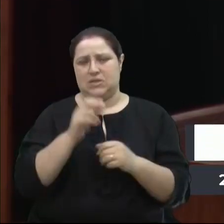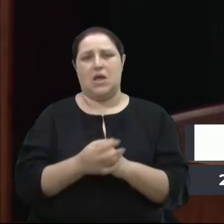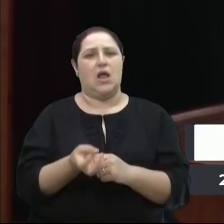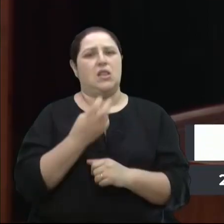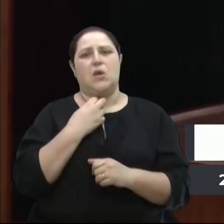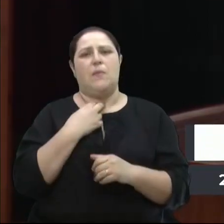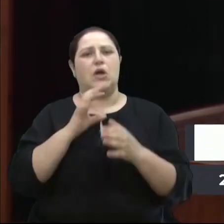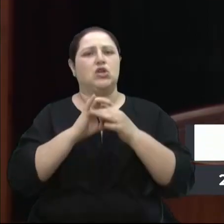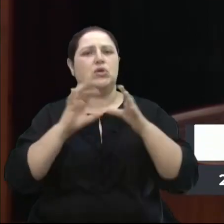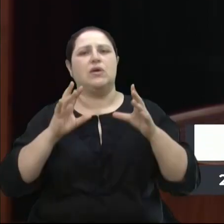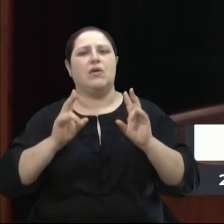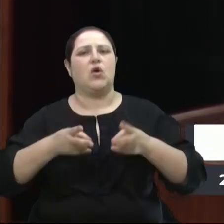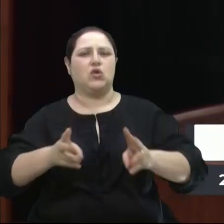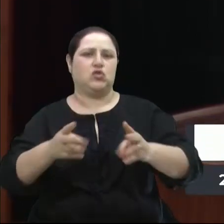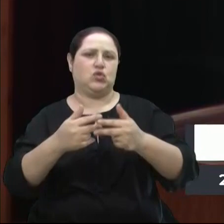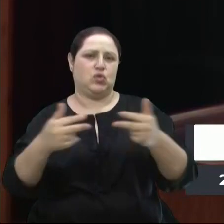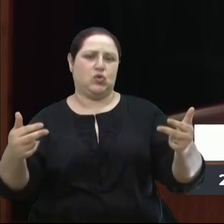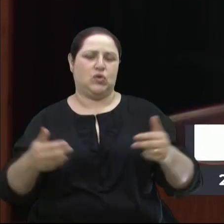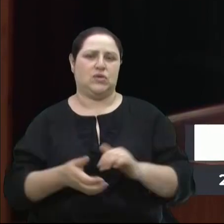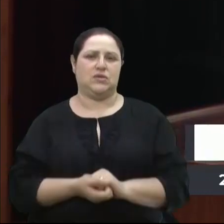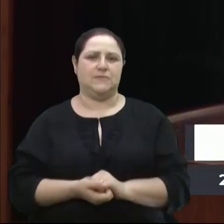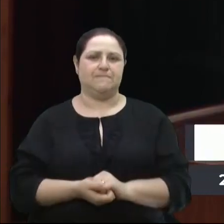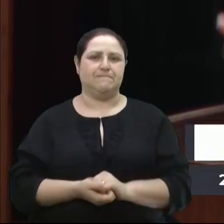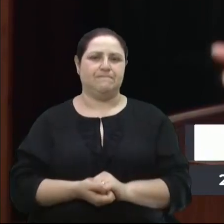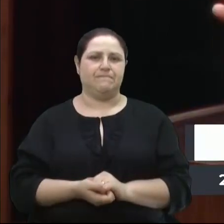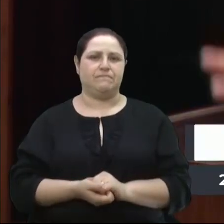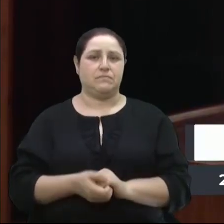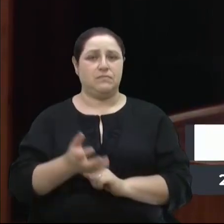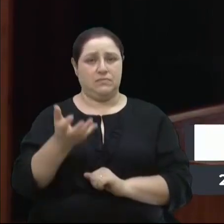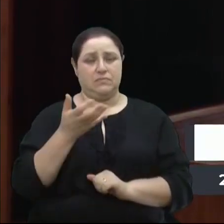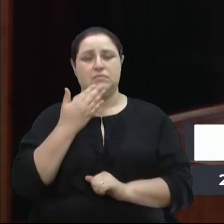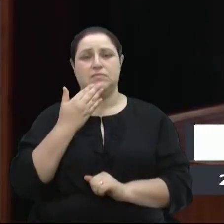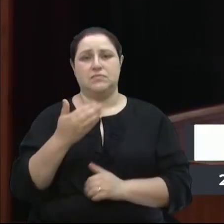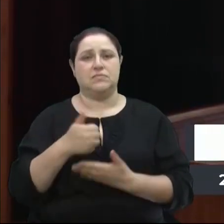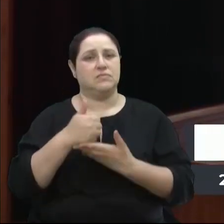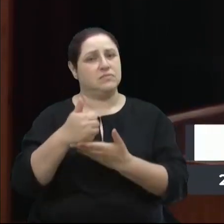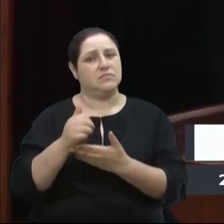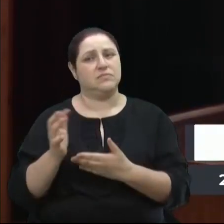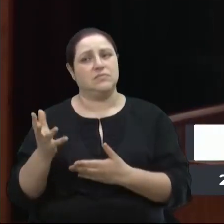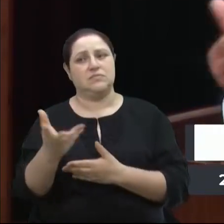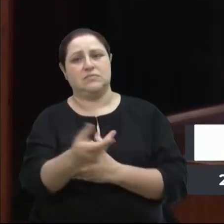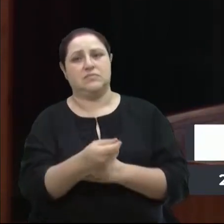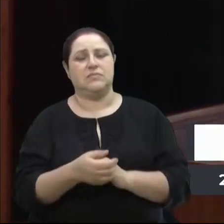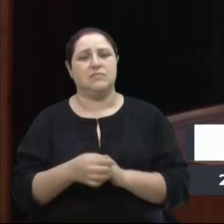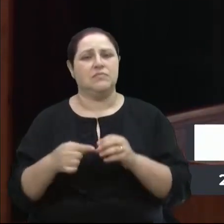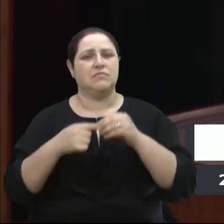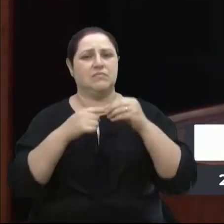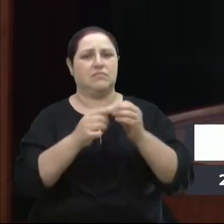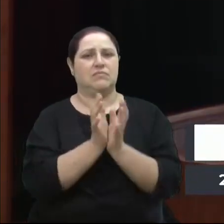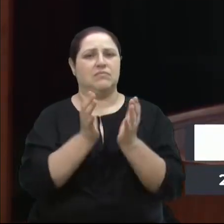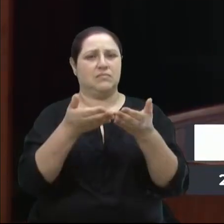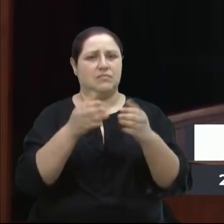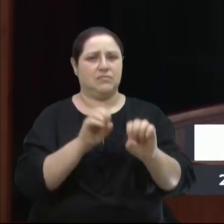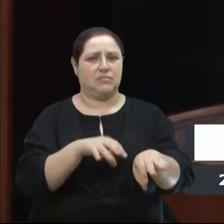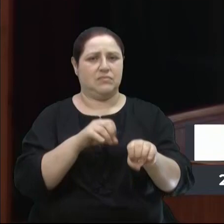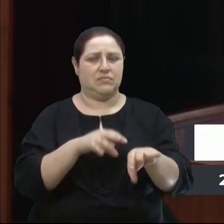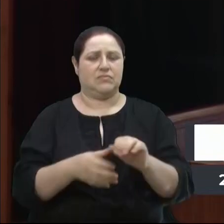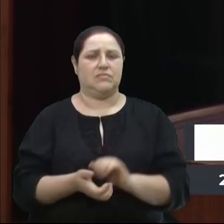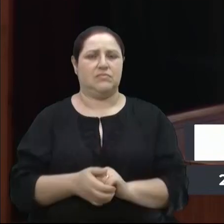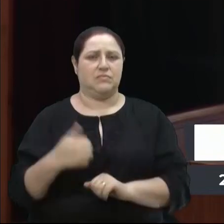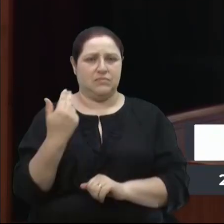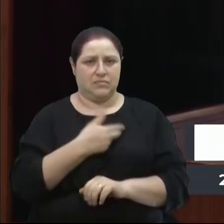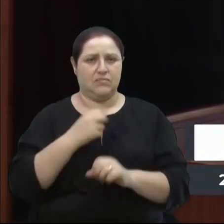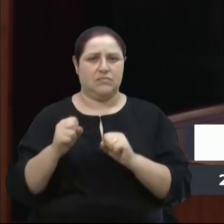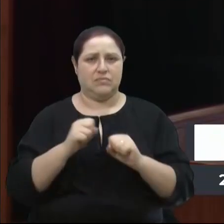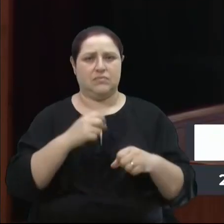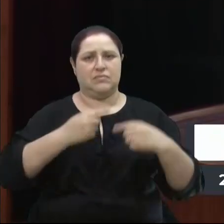isso continue. Então, eu gostaria de pedir o apoio a todos, principalmente da Comissão de Educação, para que a gente